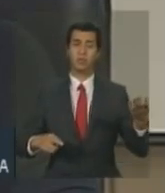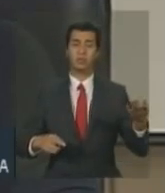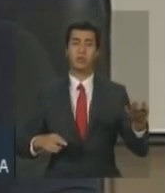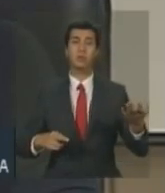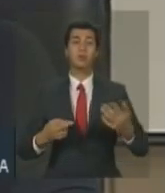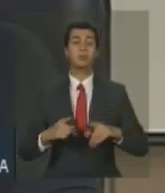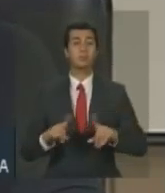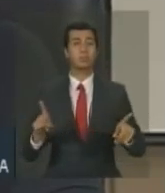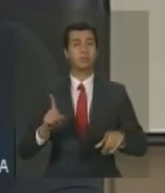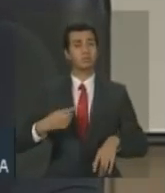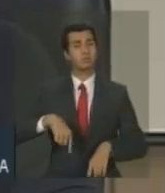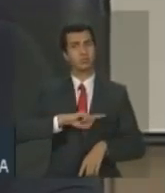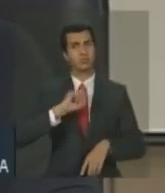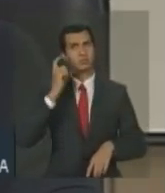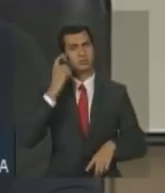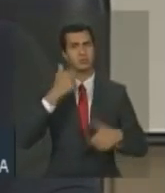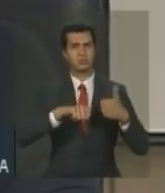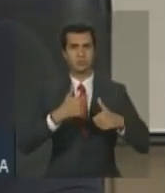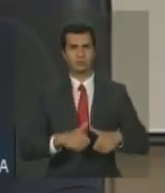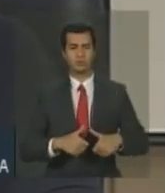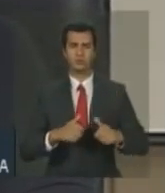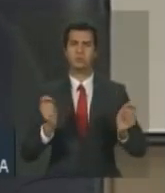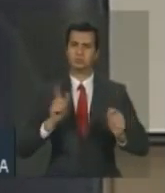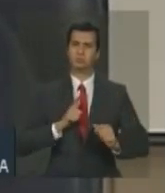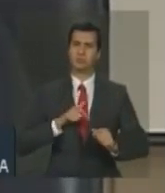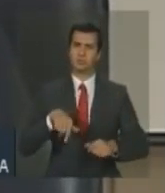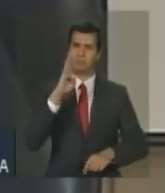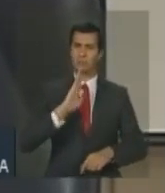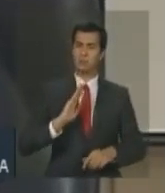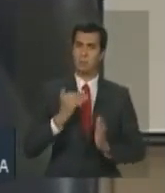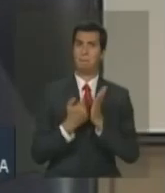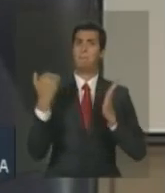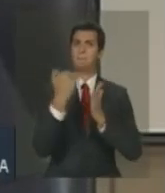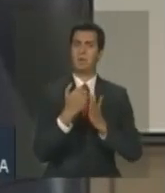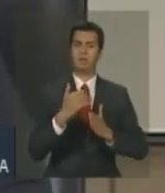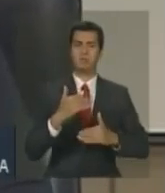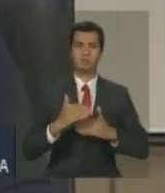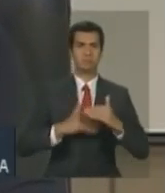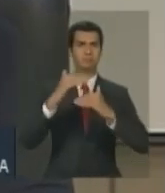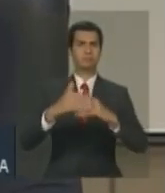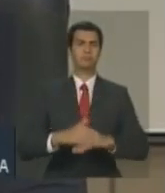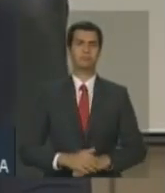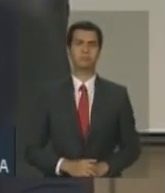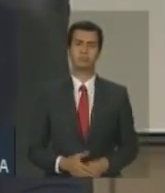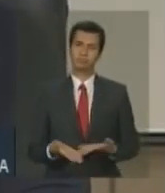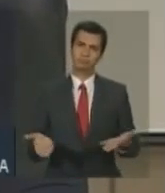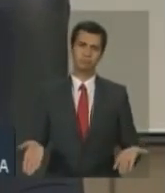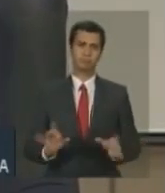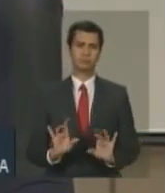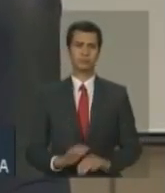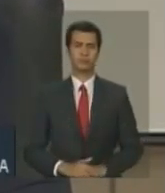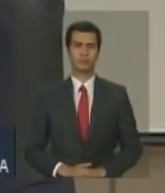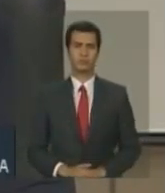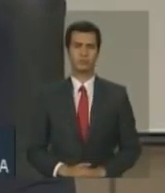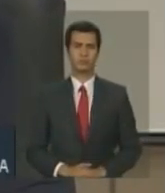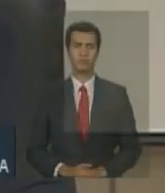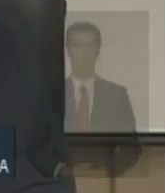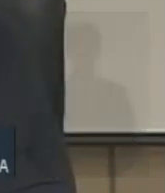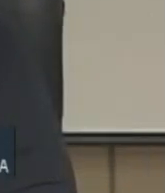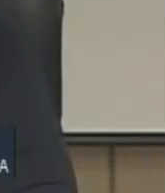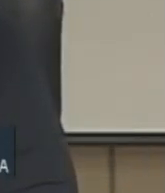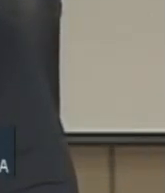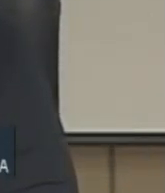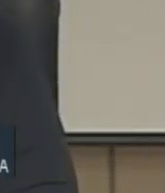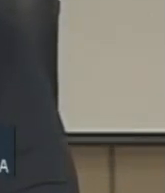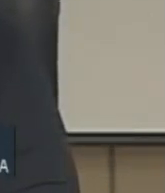avanço é ainda maior. É isso. Cada jornalista faça sua pergunta, se identifique com o